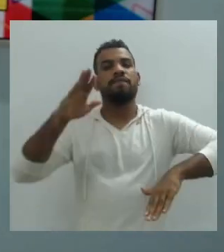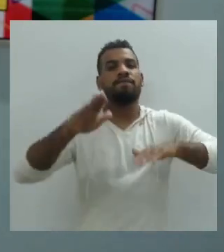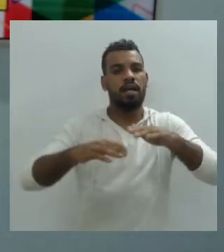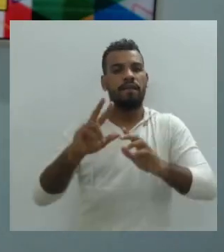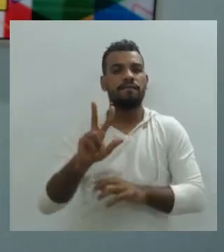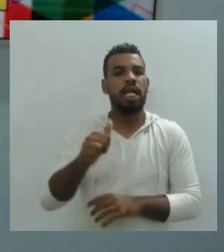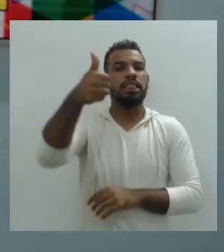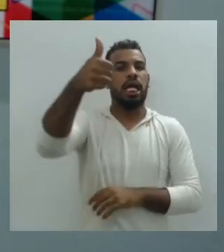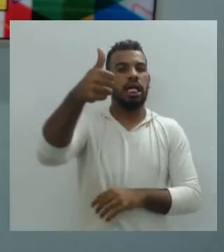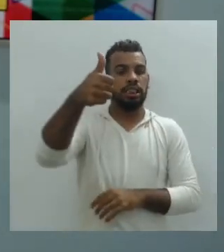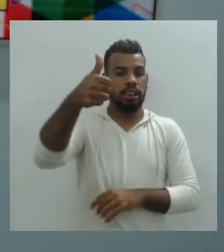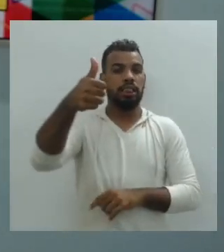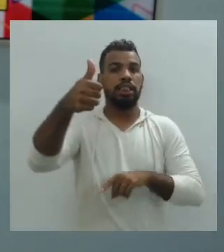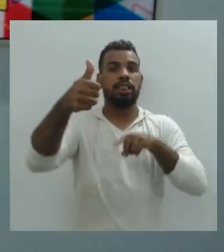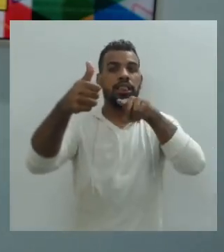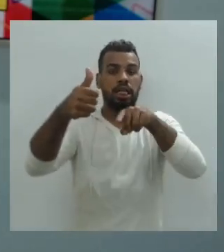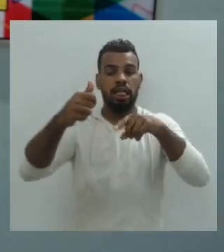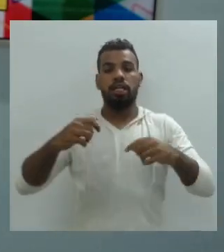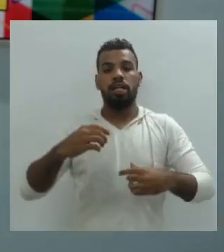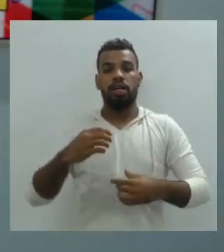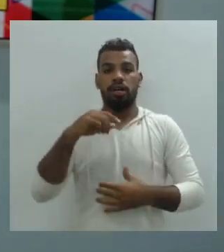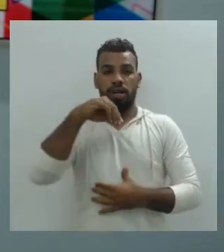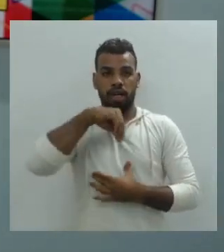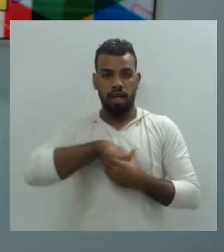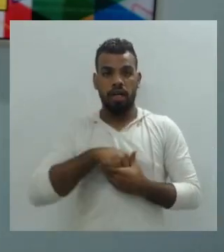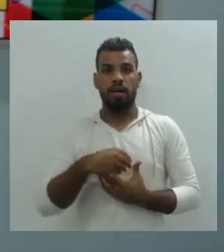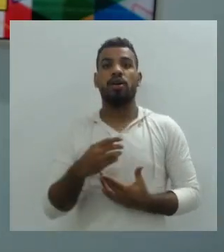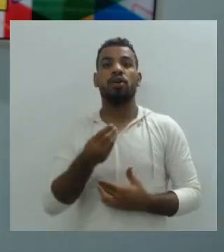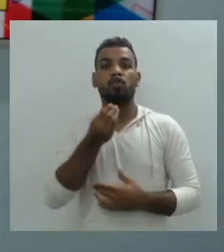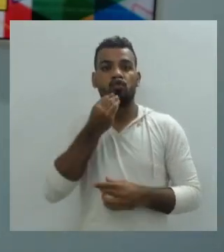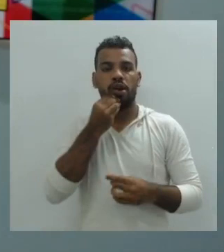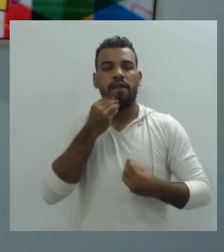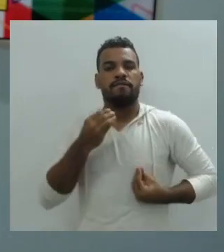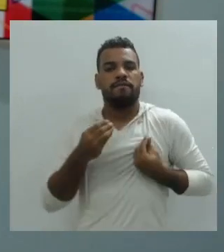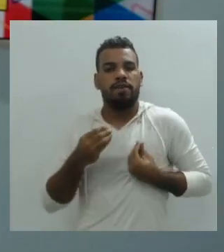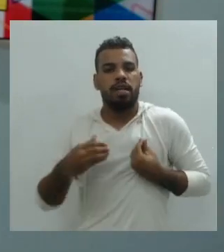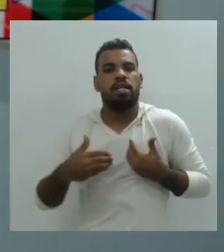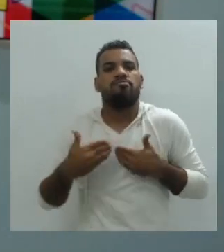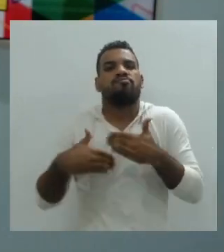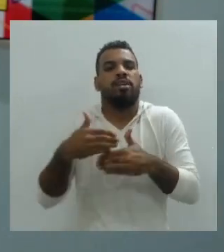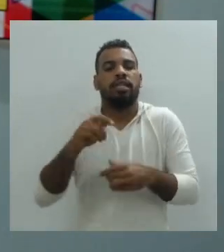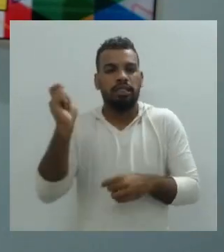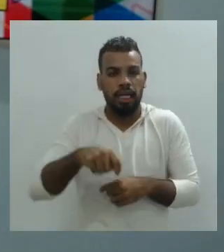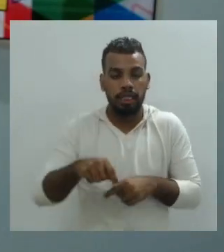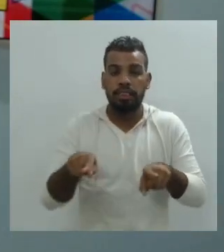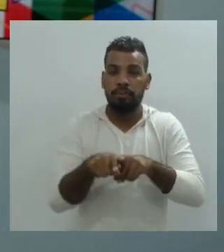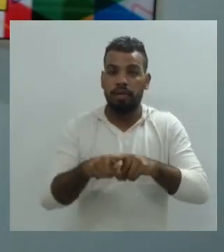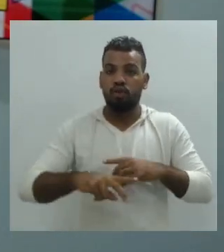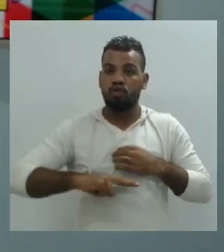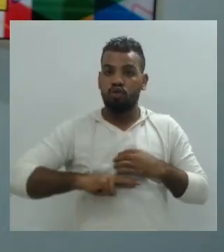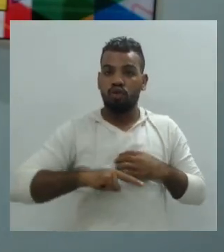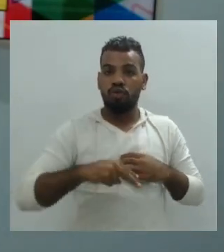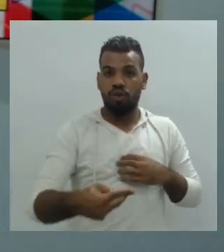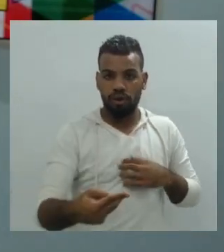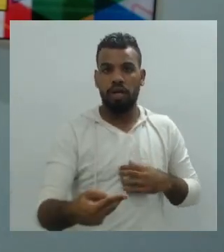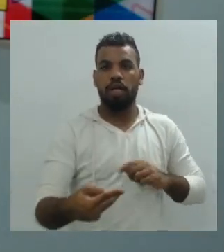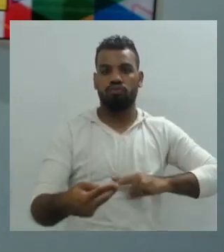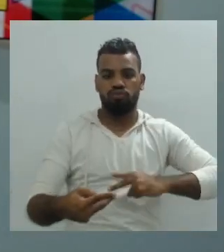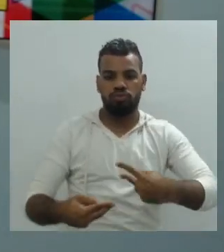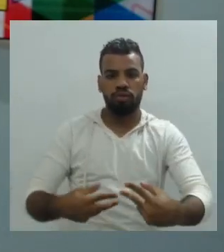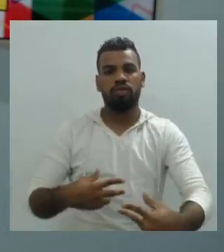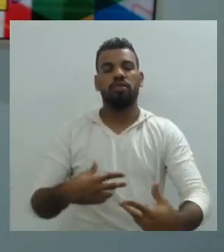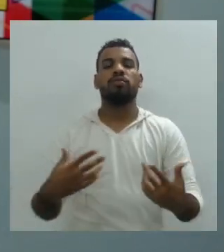para esses indivíduos que aumentam as suas chances de sobrevivência e de geração de